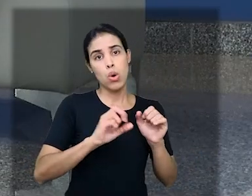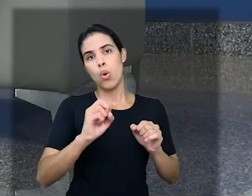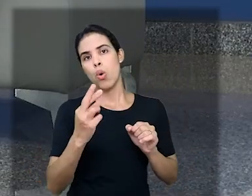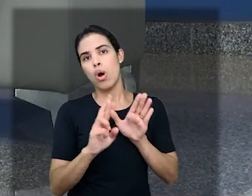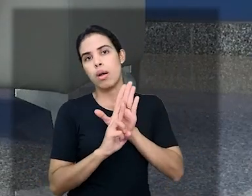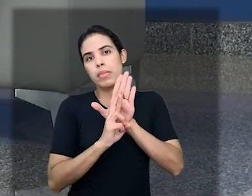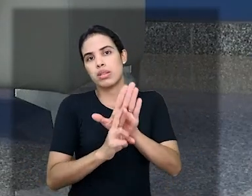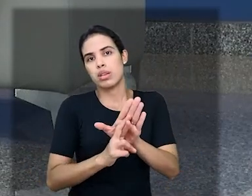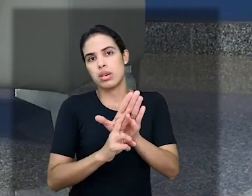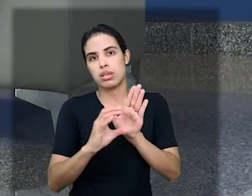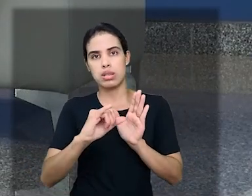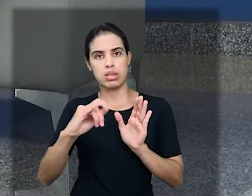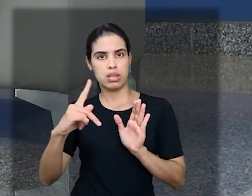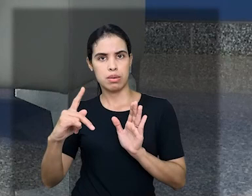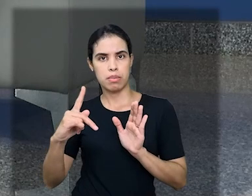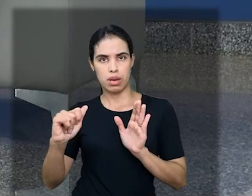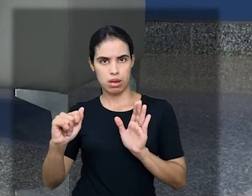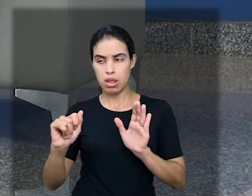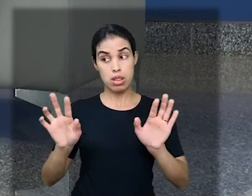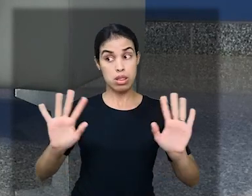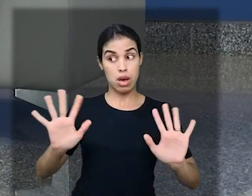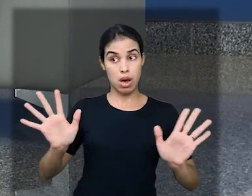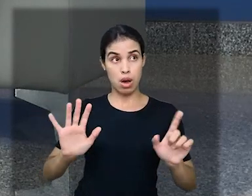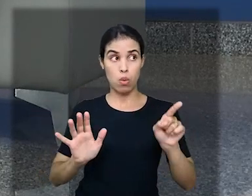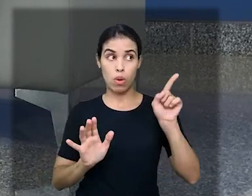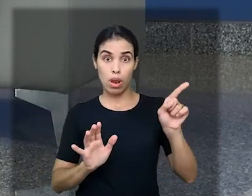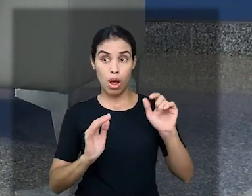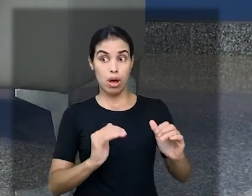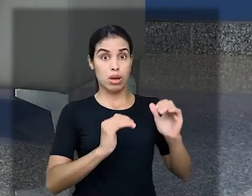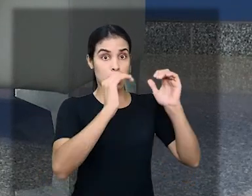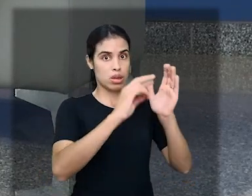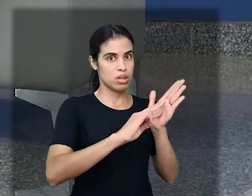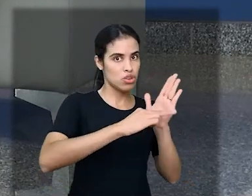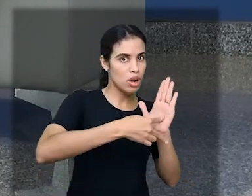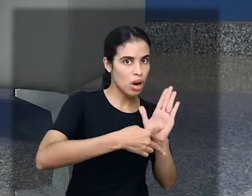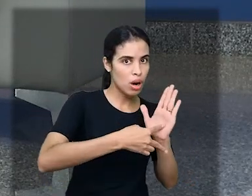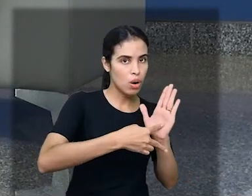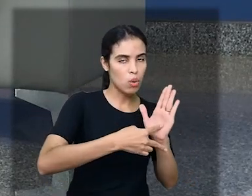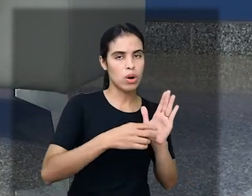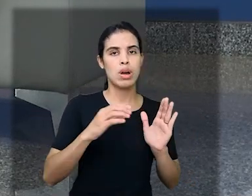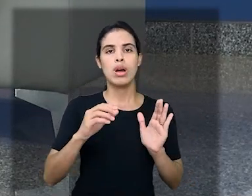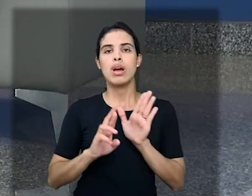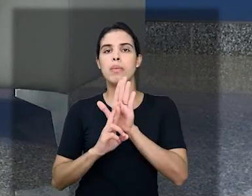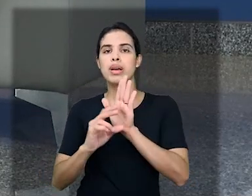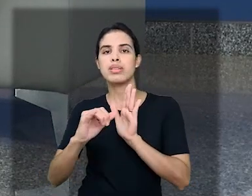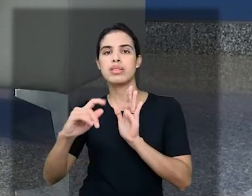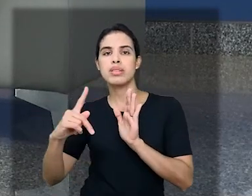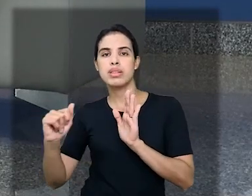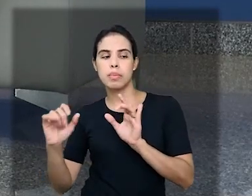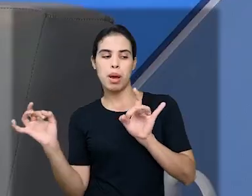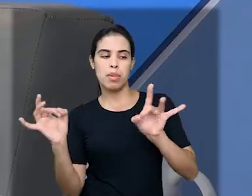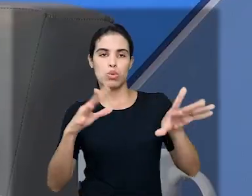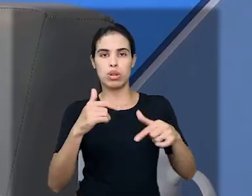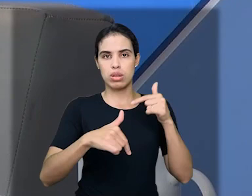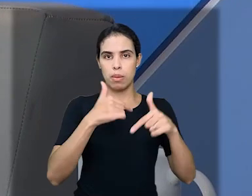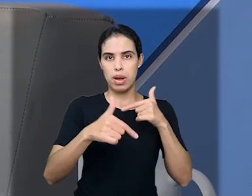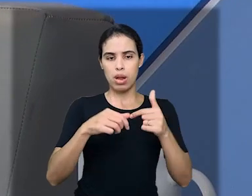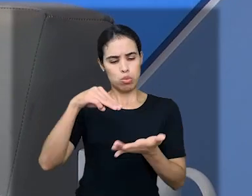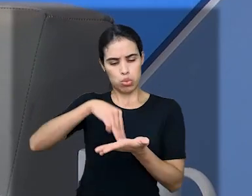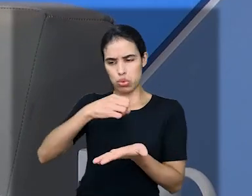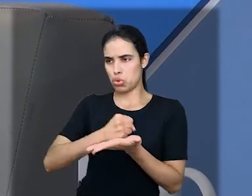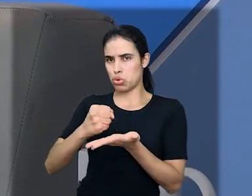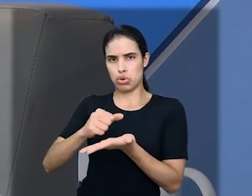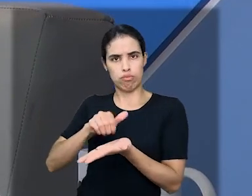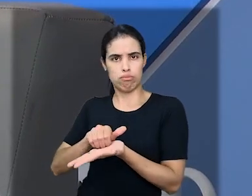de CIPA também? O integrante de CIPA não. Isso é só para o dirigente sindical. O representante de CIPA que abandona o emprego, ele pode receber a